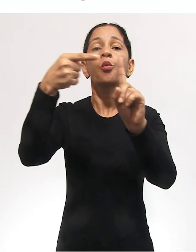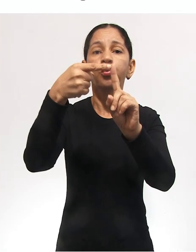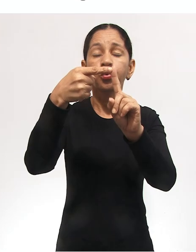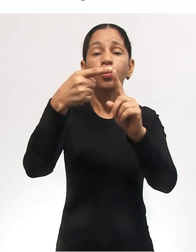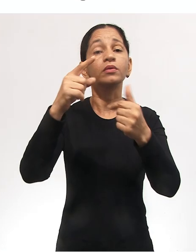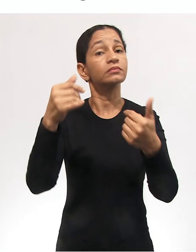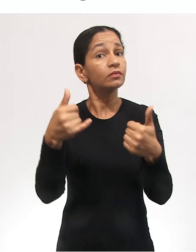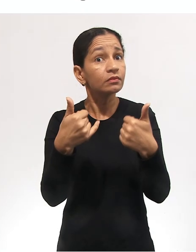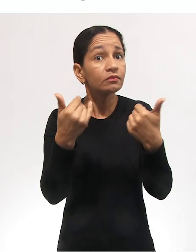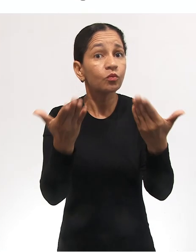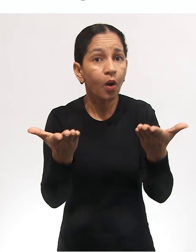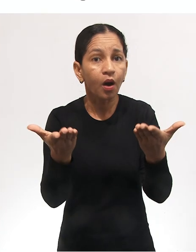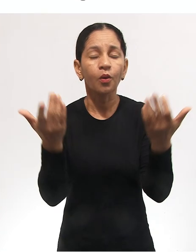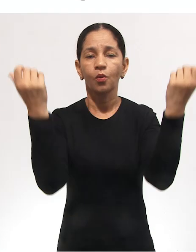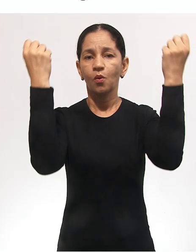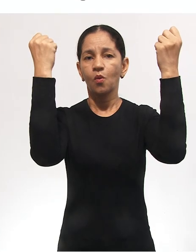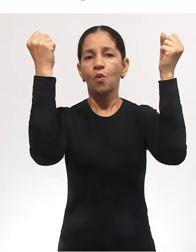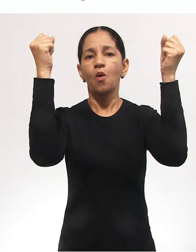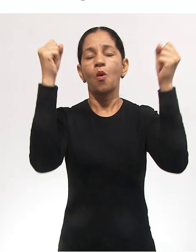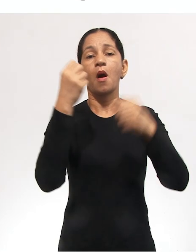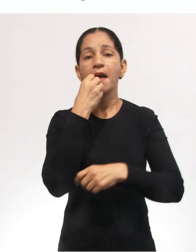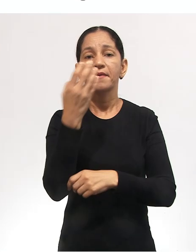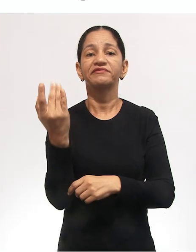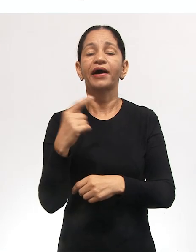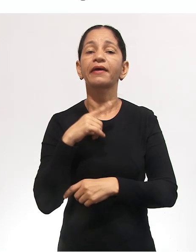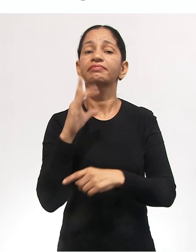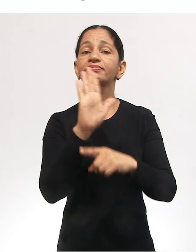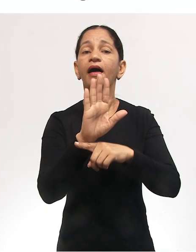uma ginástica, né, que vai ser